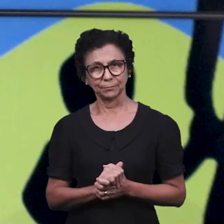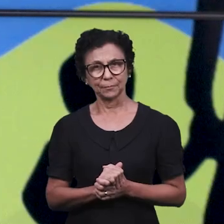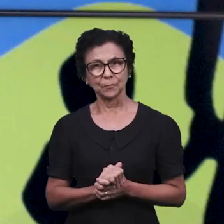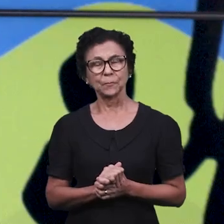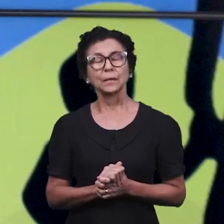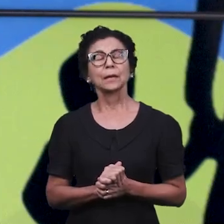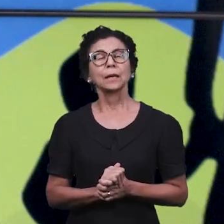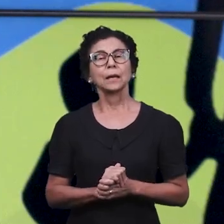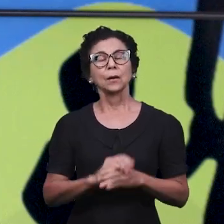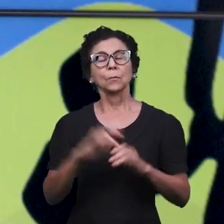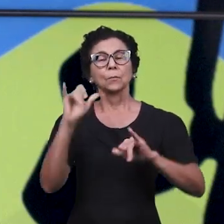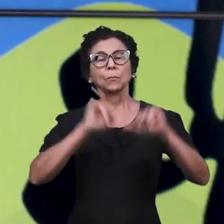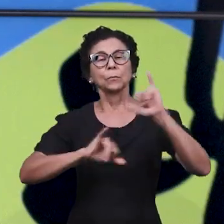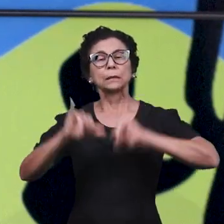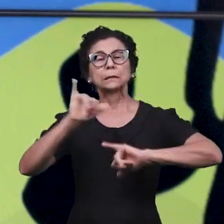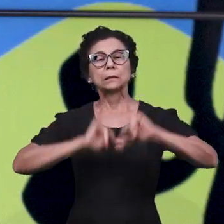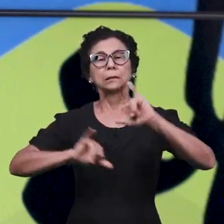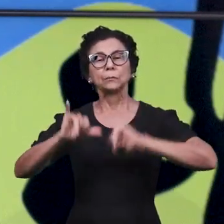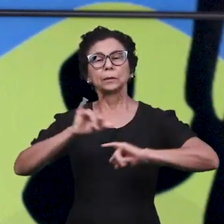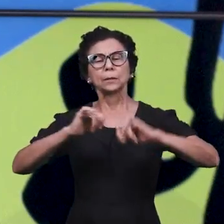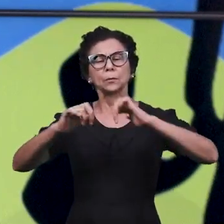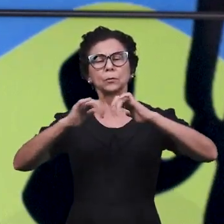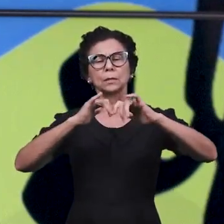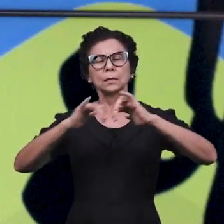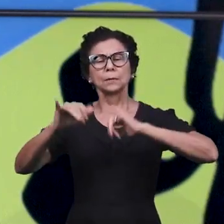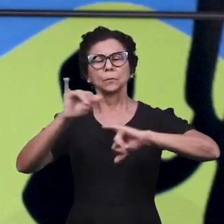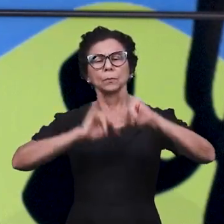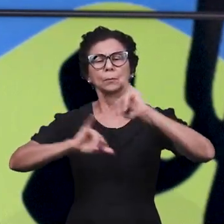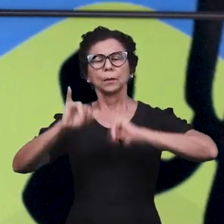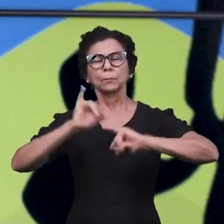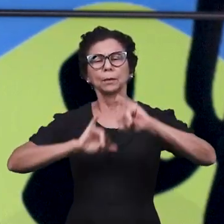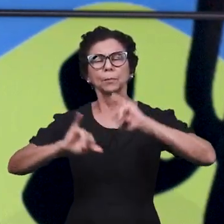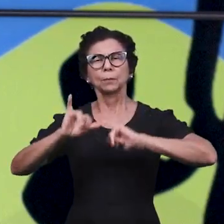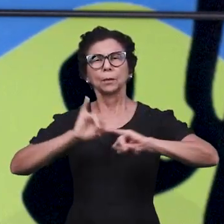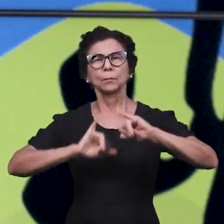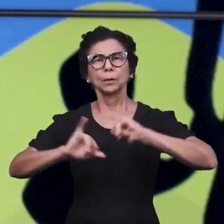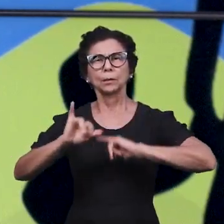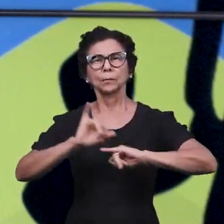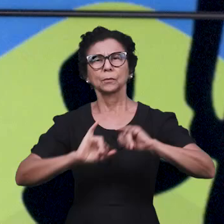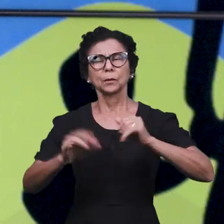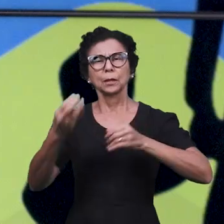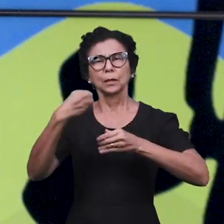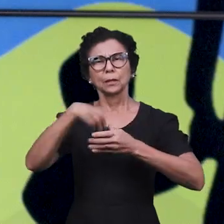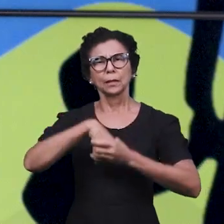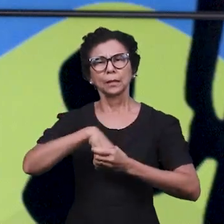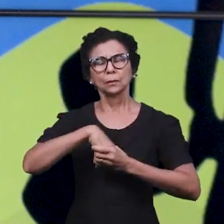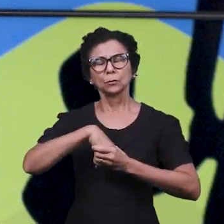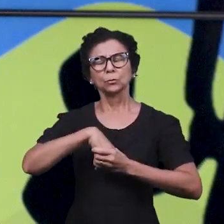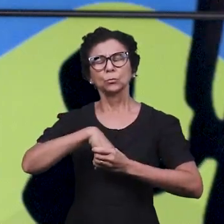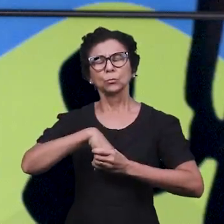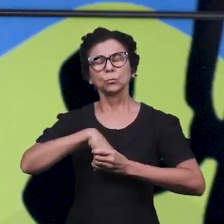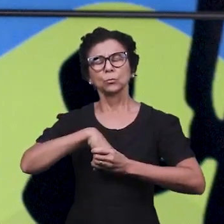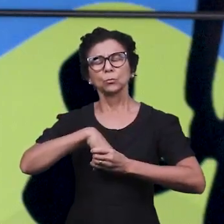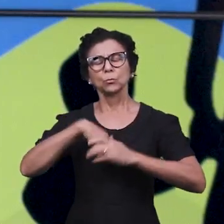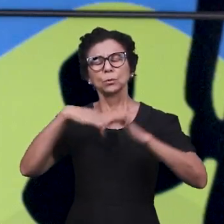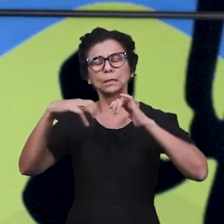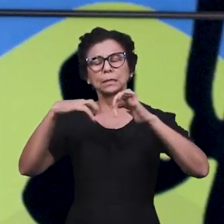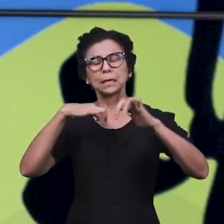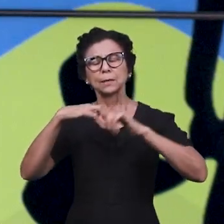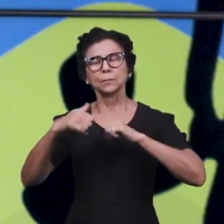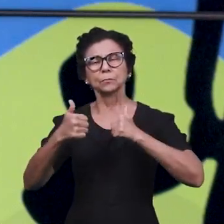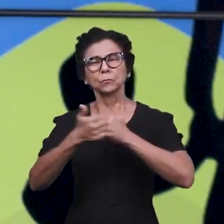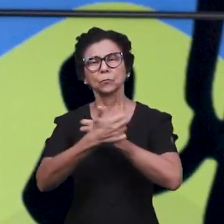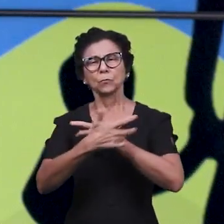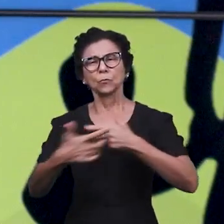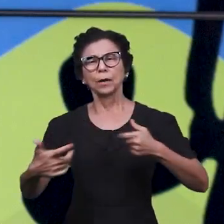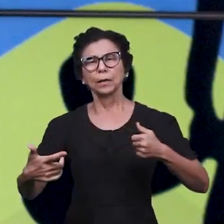substância química produzida pelo cérebro que transmite sinais entre neurônios. Ele é um papel fundamental em várias